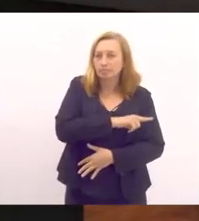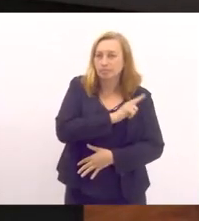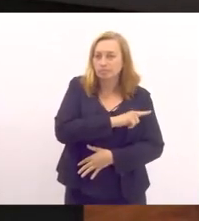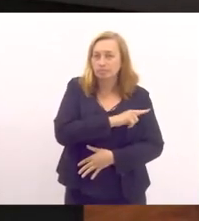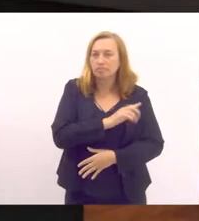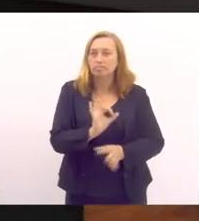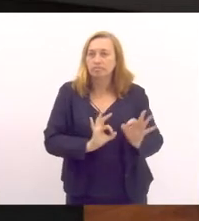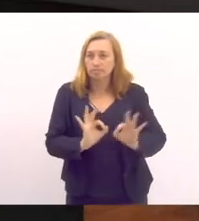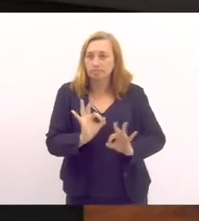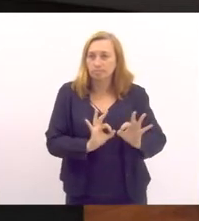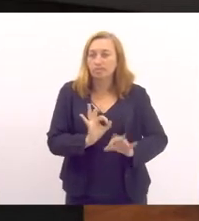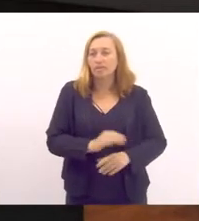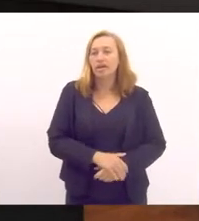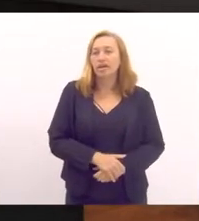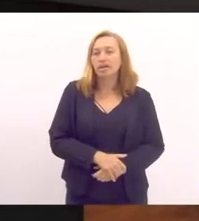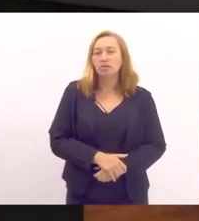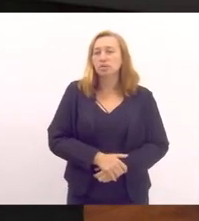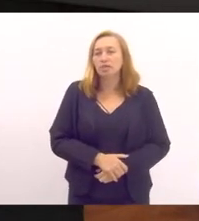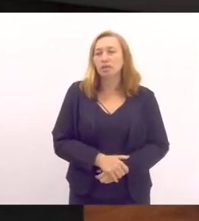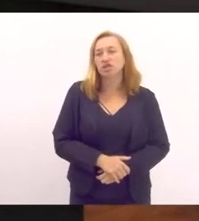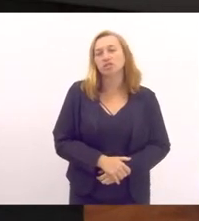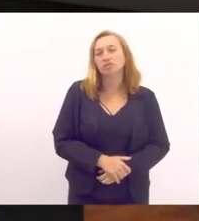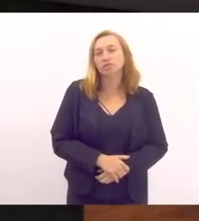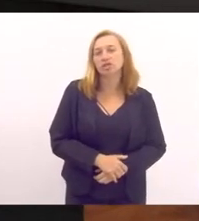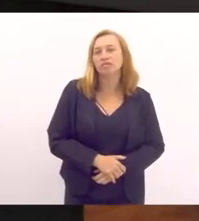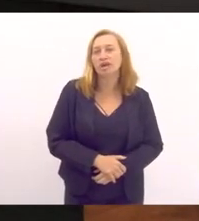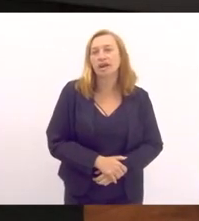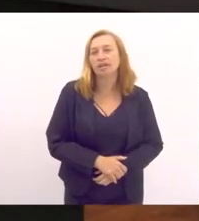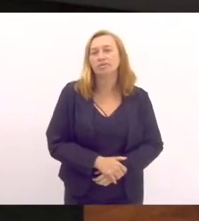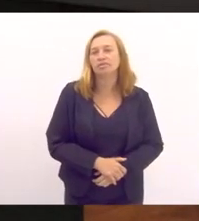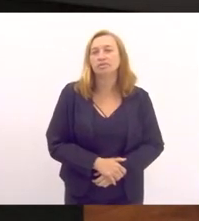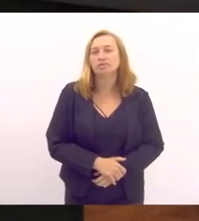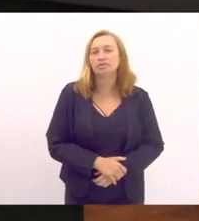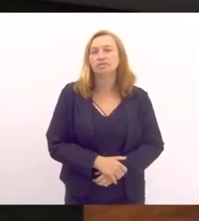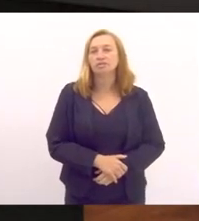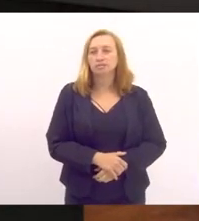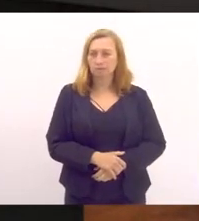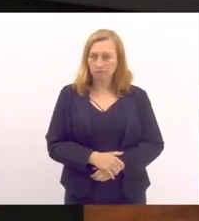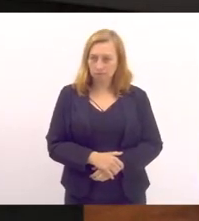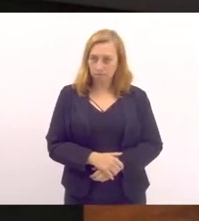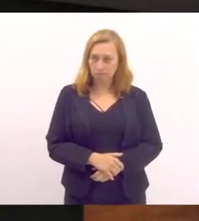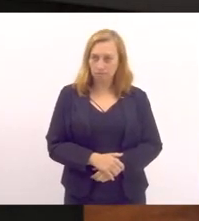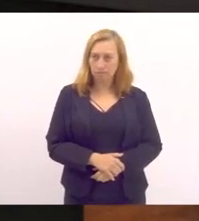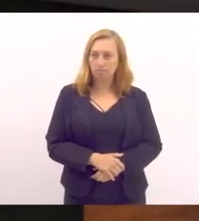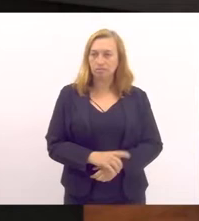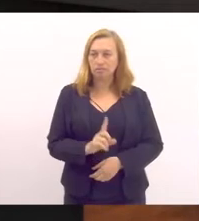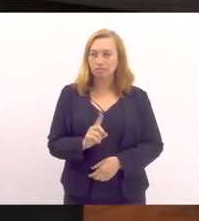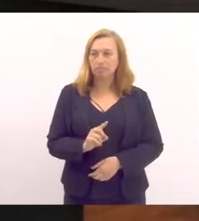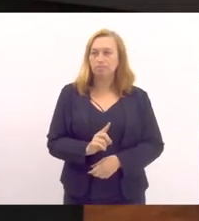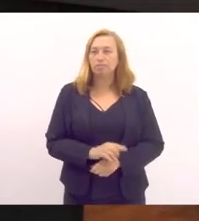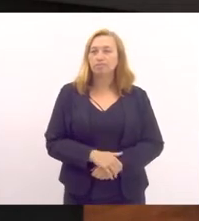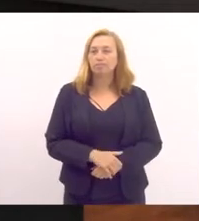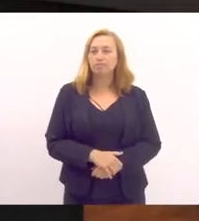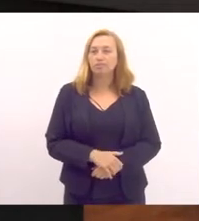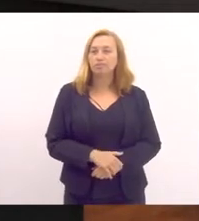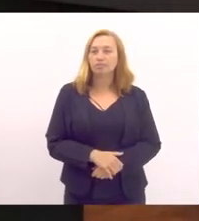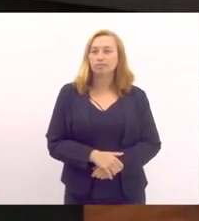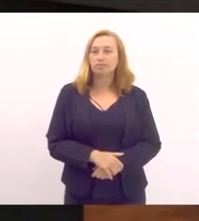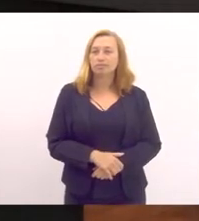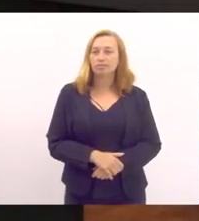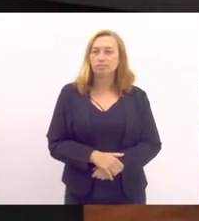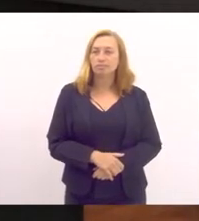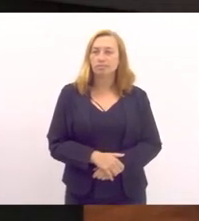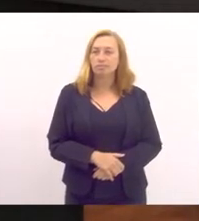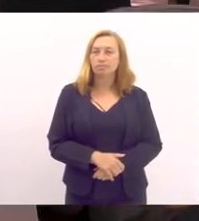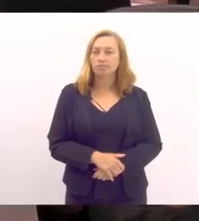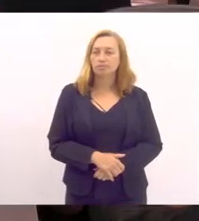descentralizada e importante para que o nosso turismo seja um turismo forte. É isso. Deputada, a senhora me